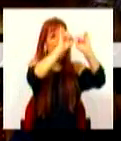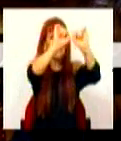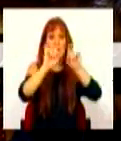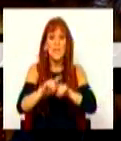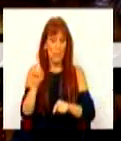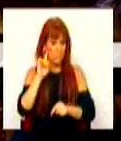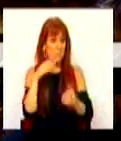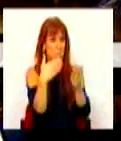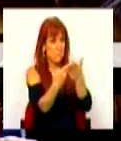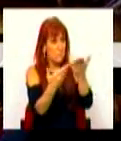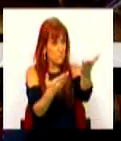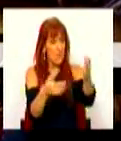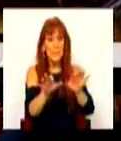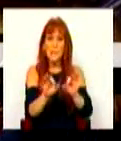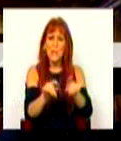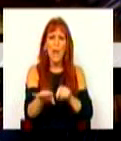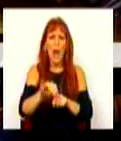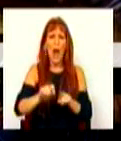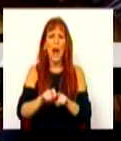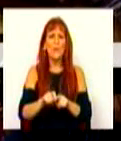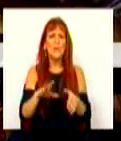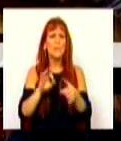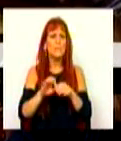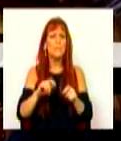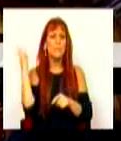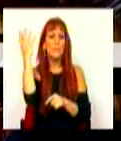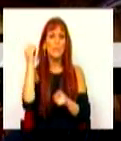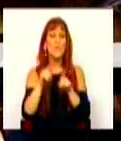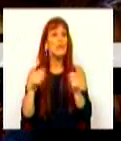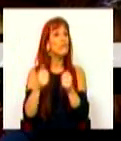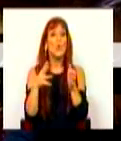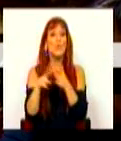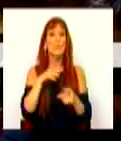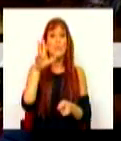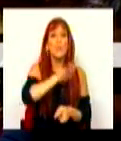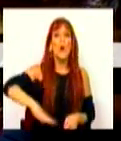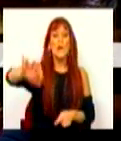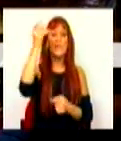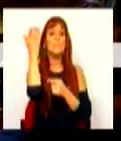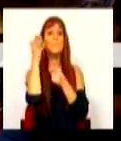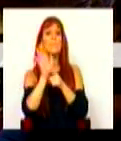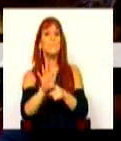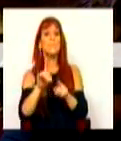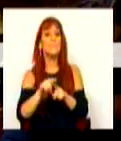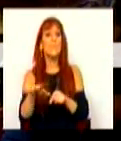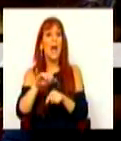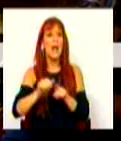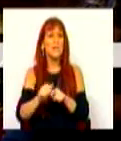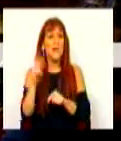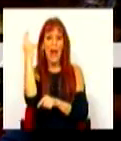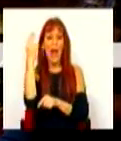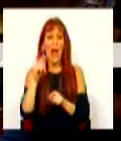sua valorização enquanto polos de difusão cultural em todo o território, nomeadamente no campo das